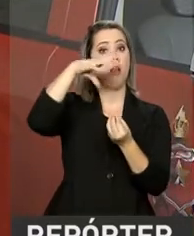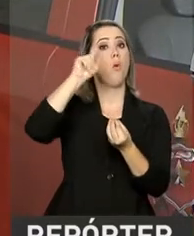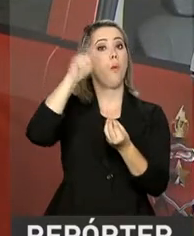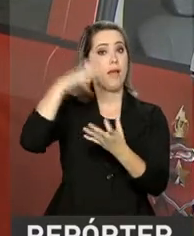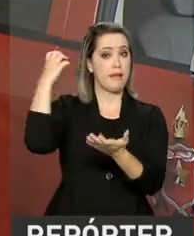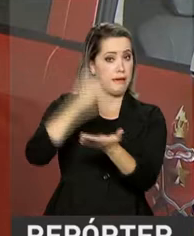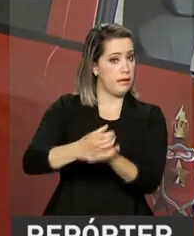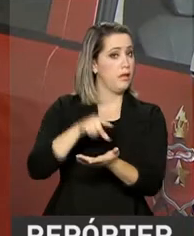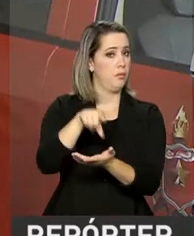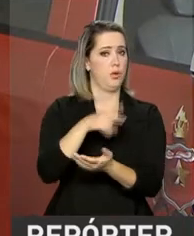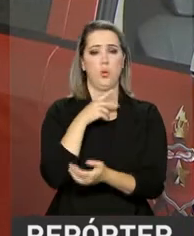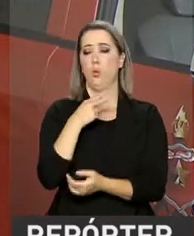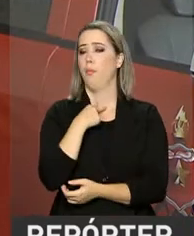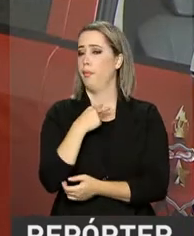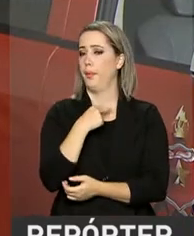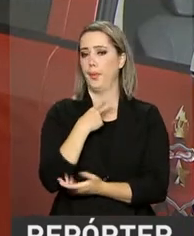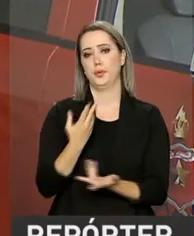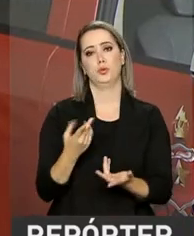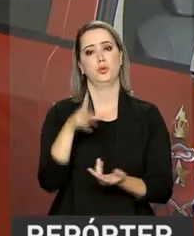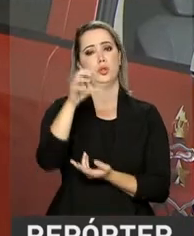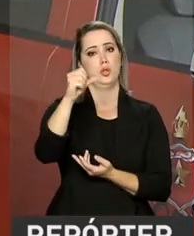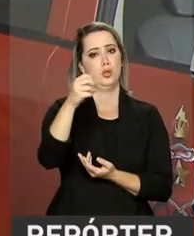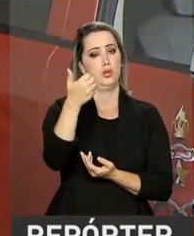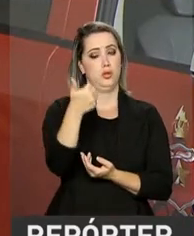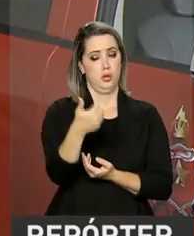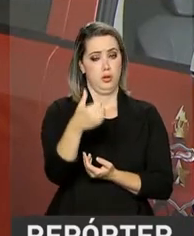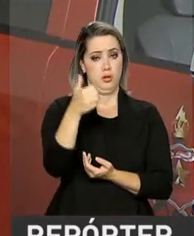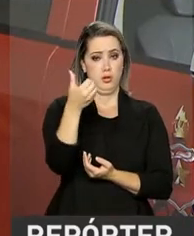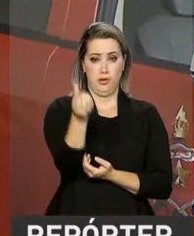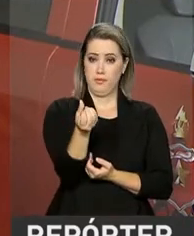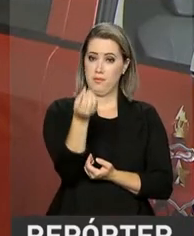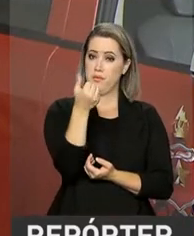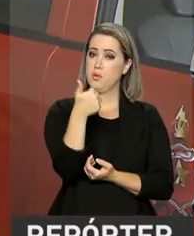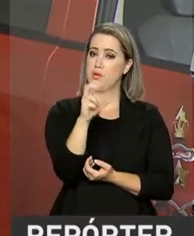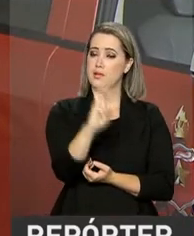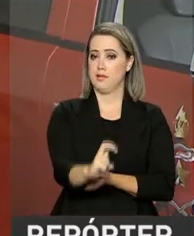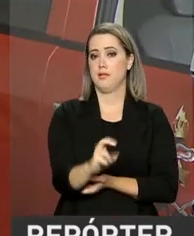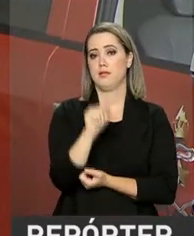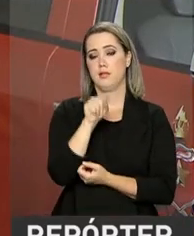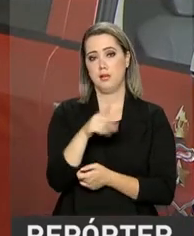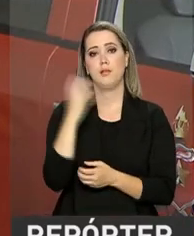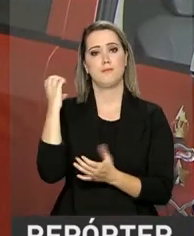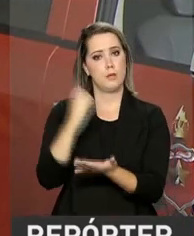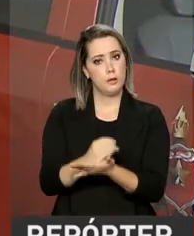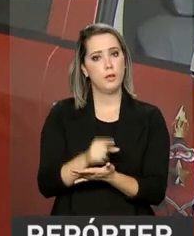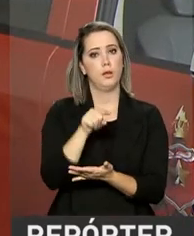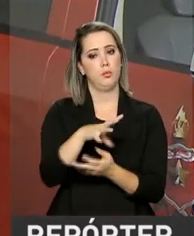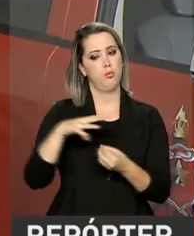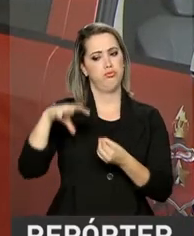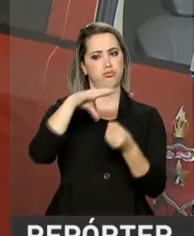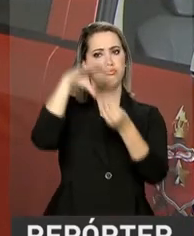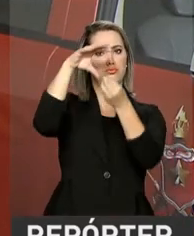Crimes Ambientais, então a 9.605, seu artigo 42 prevê isso como crime, podendo ter detenção e multa.